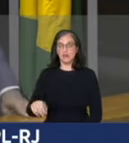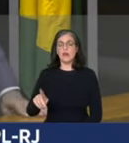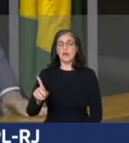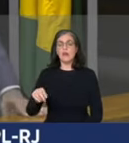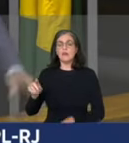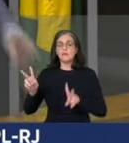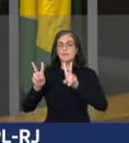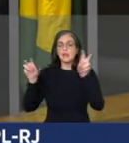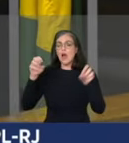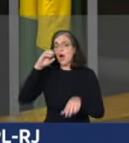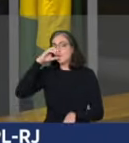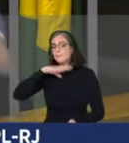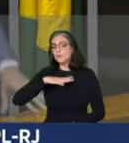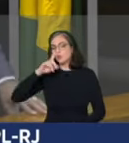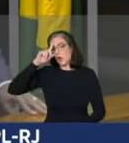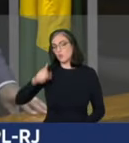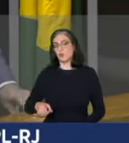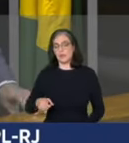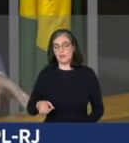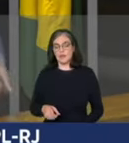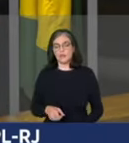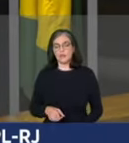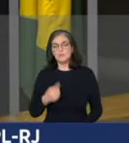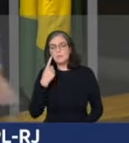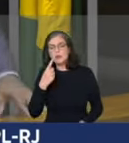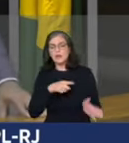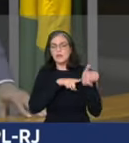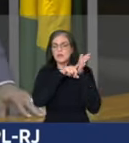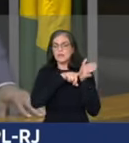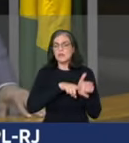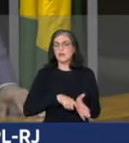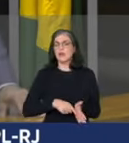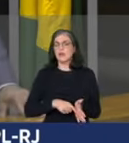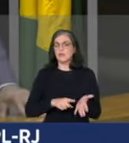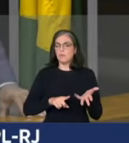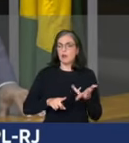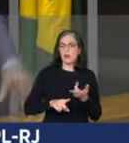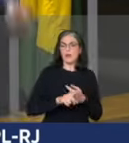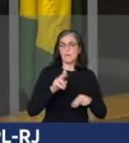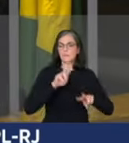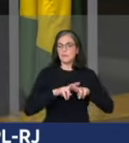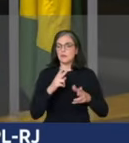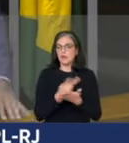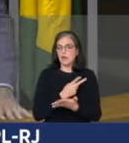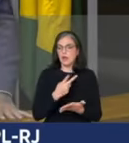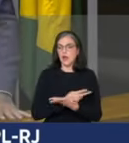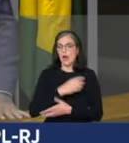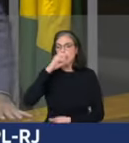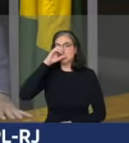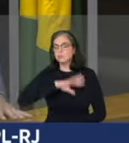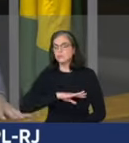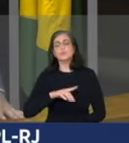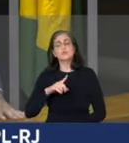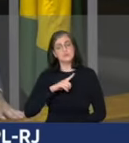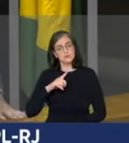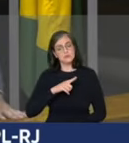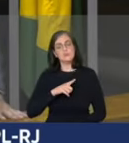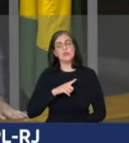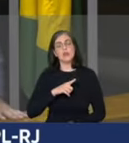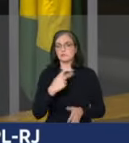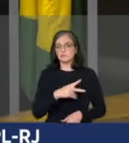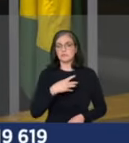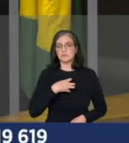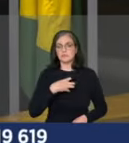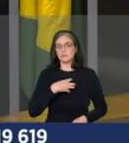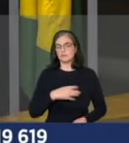todos esses abusos todas essas prisões Ilegais tudo que vem acontecendo em que eles vem atacando frontalmente a nossa democracia